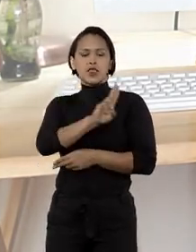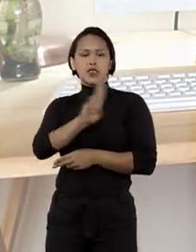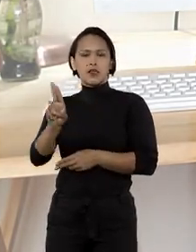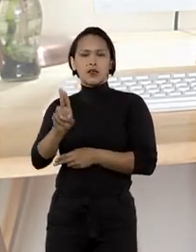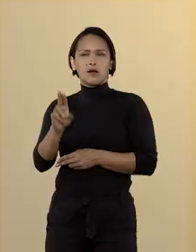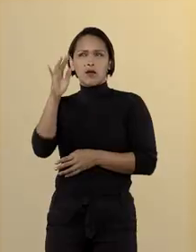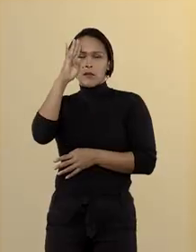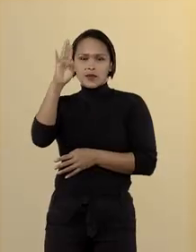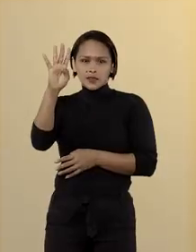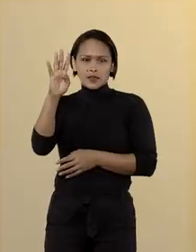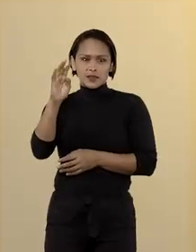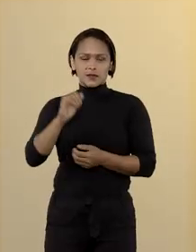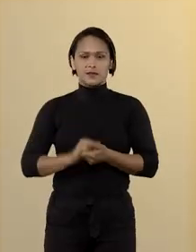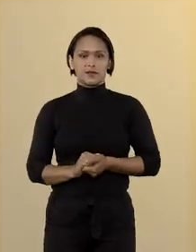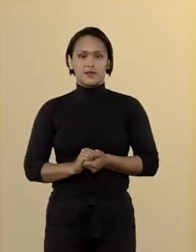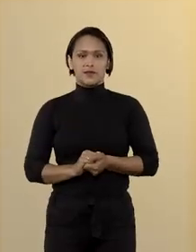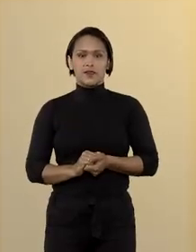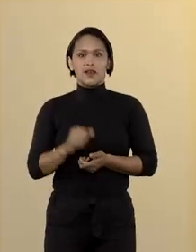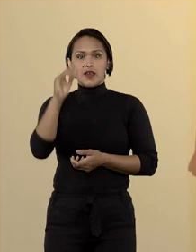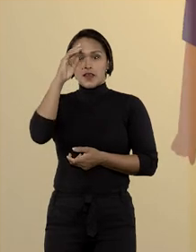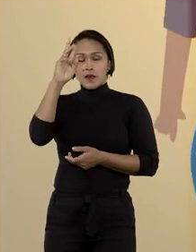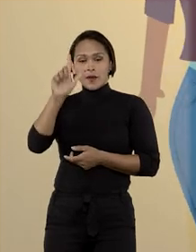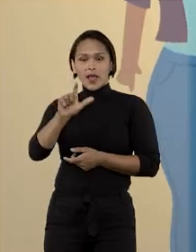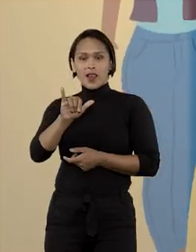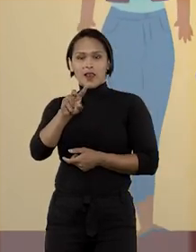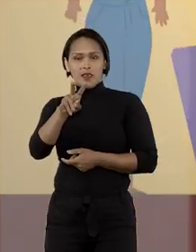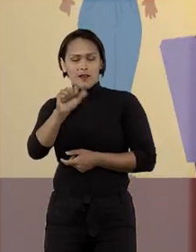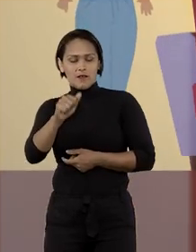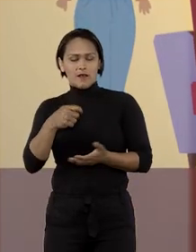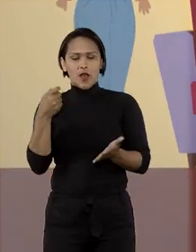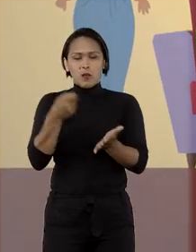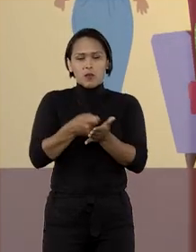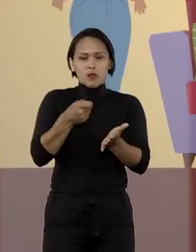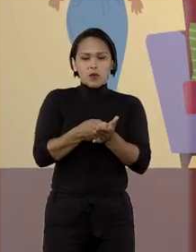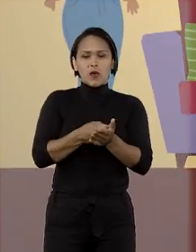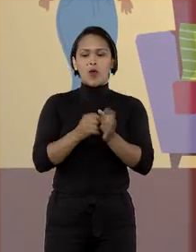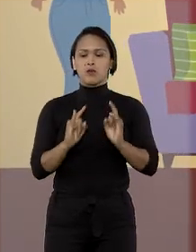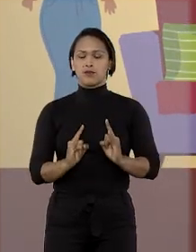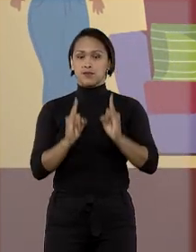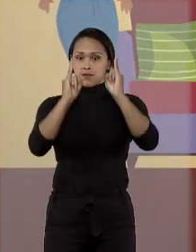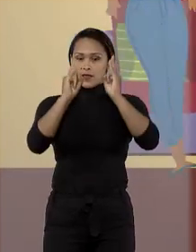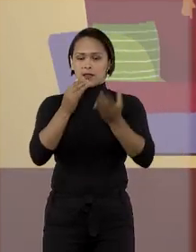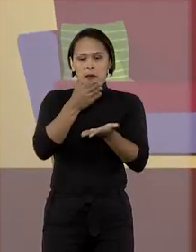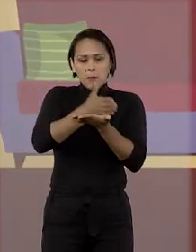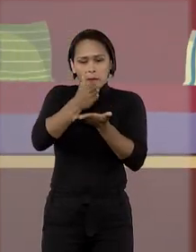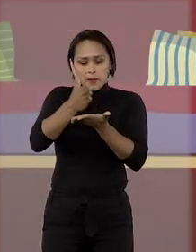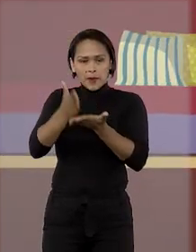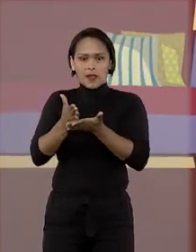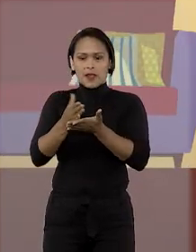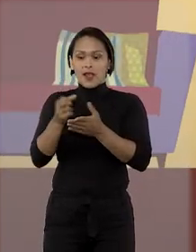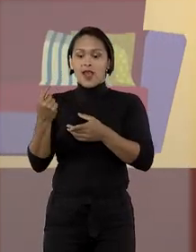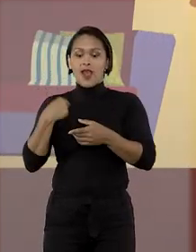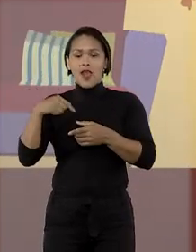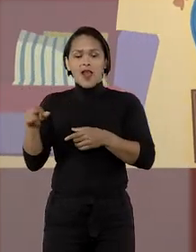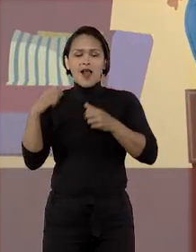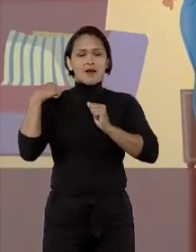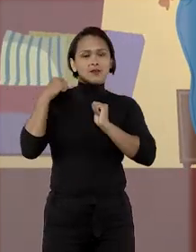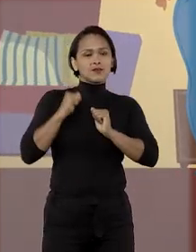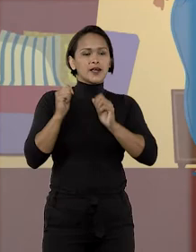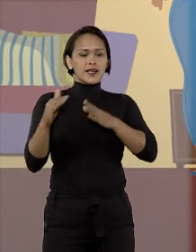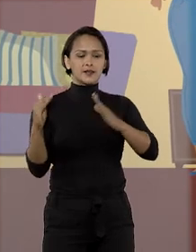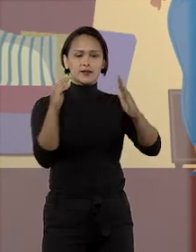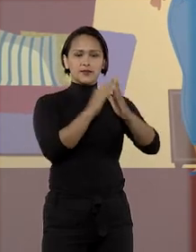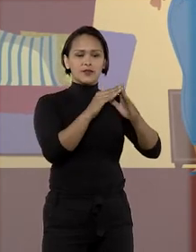tá? Imagina que a Lívia comprou um apartamento financiado. Ela se mudou para o imóvel e fez